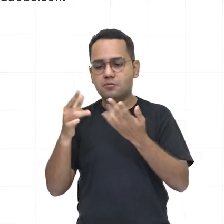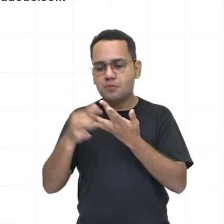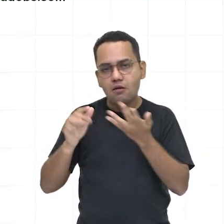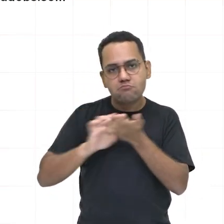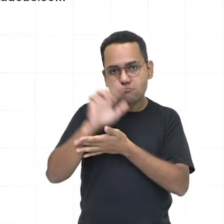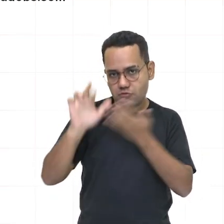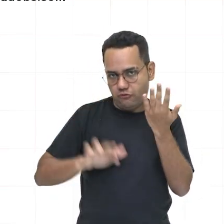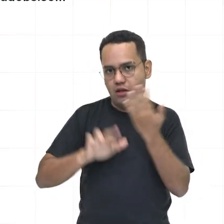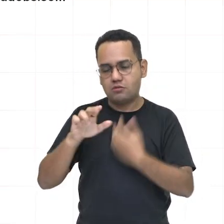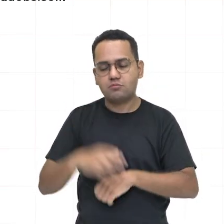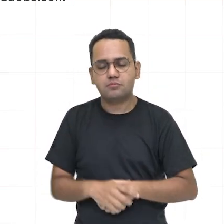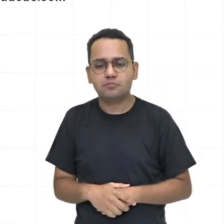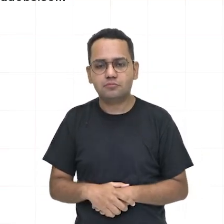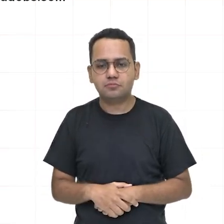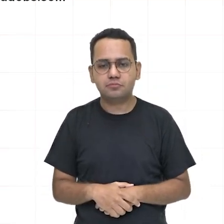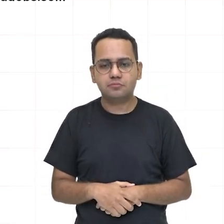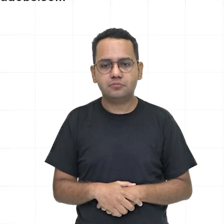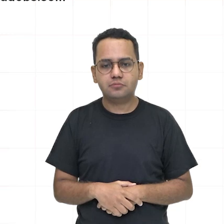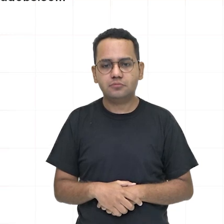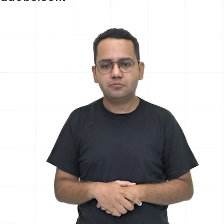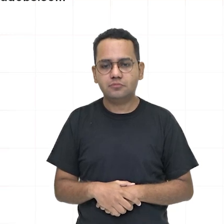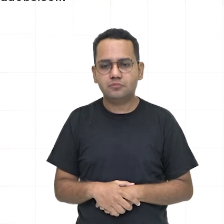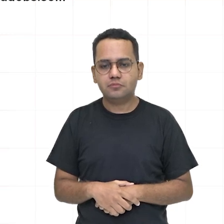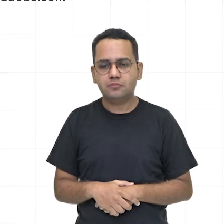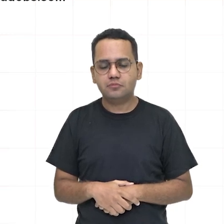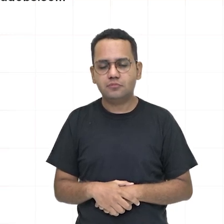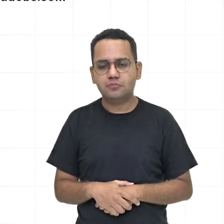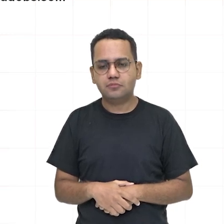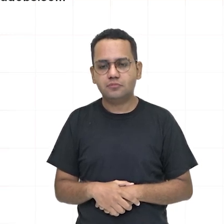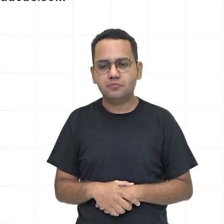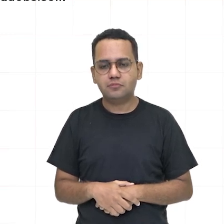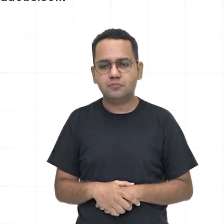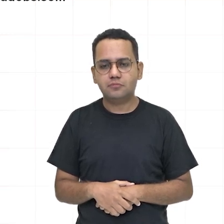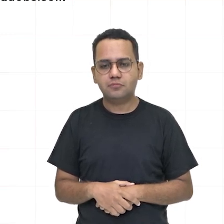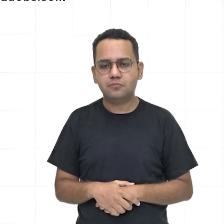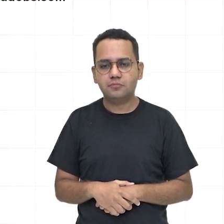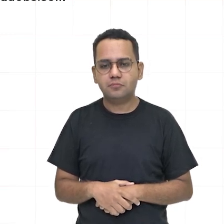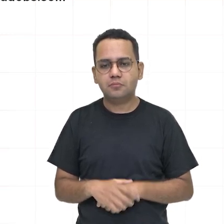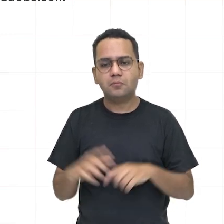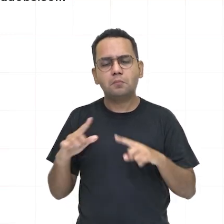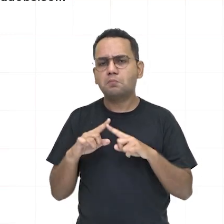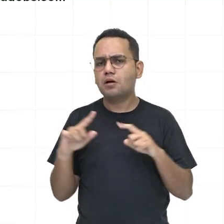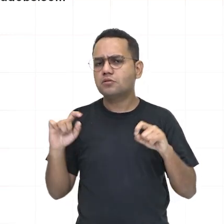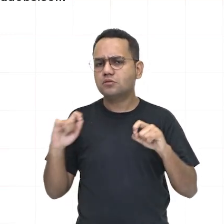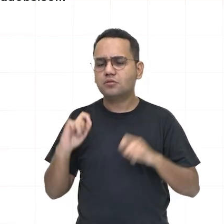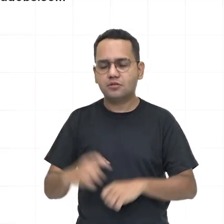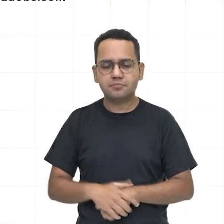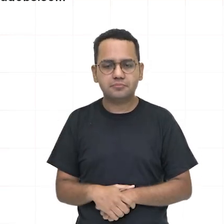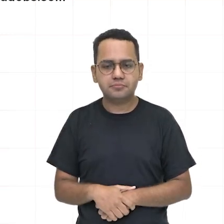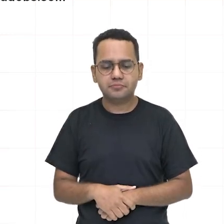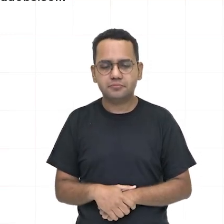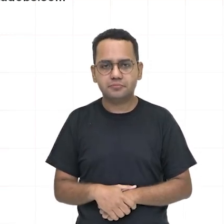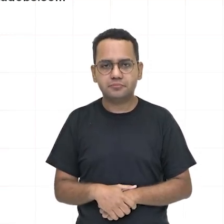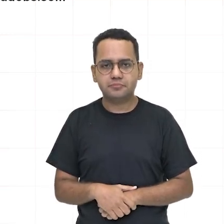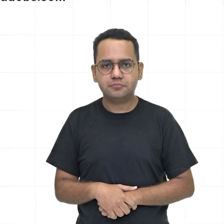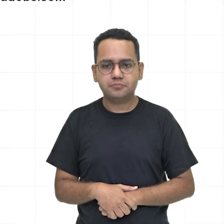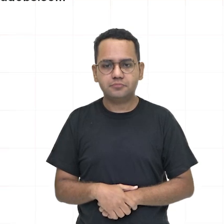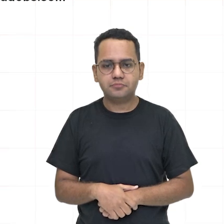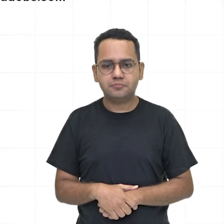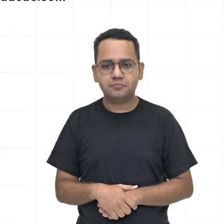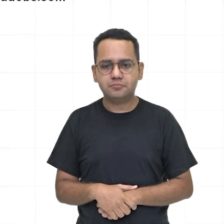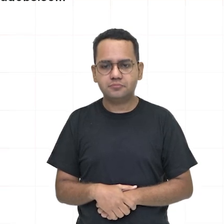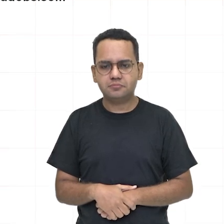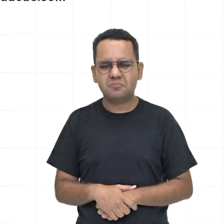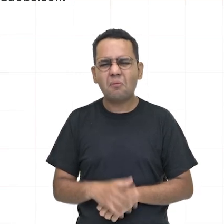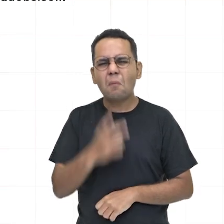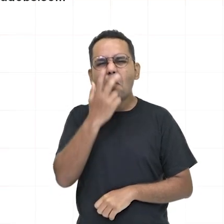ela por acaso está ali, ou não é por acaso, né? A fotografia quis esse efeito, quis demonstrar isso, ela está ali em